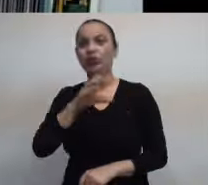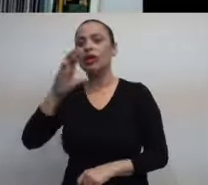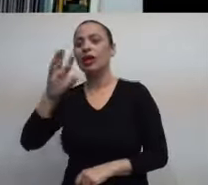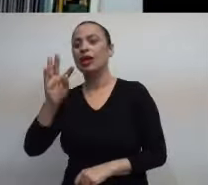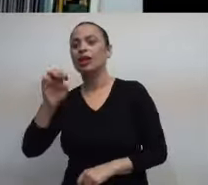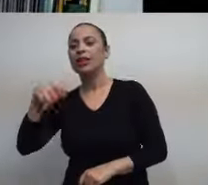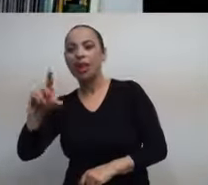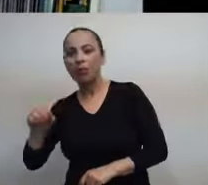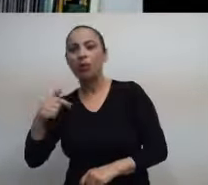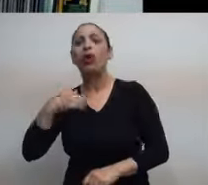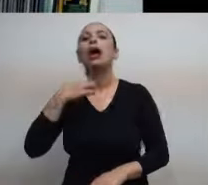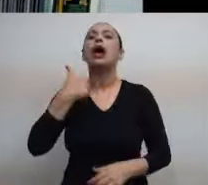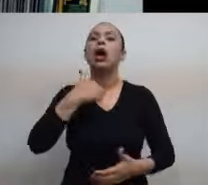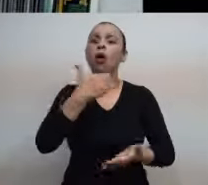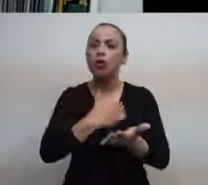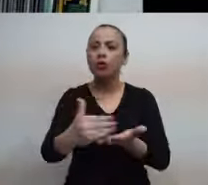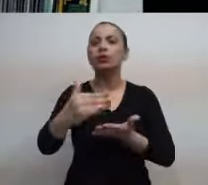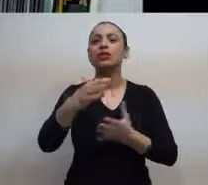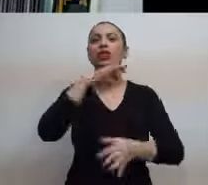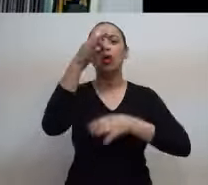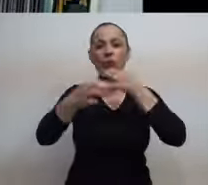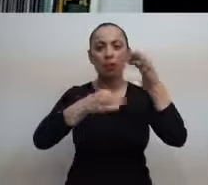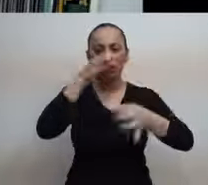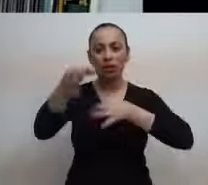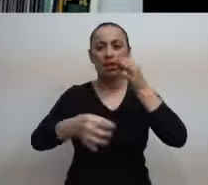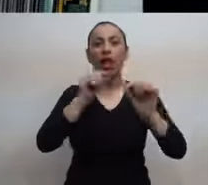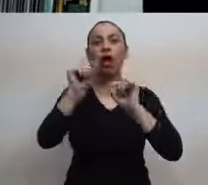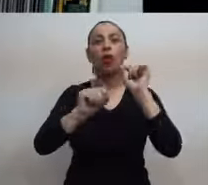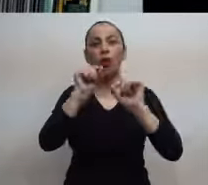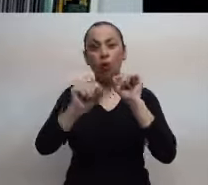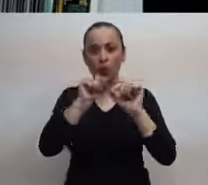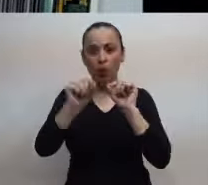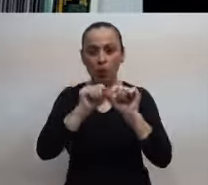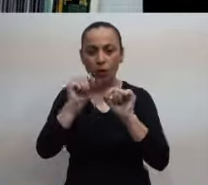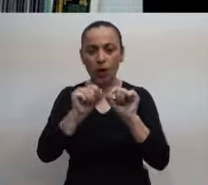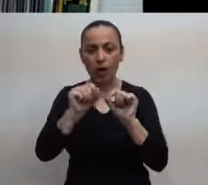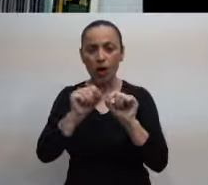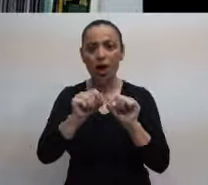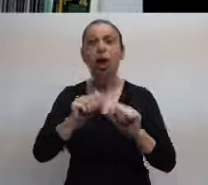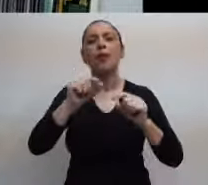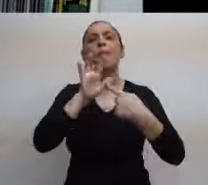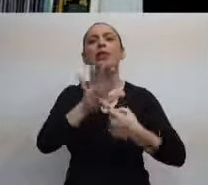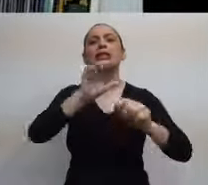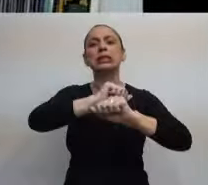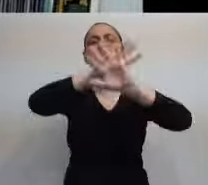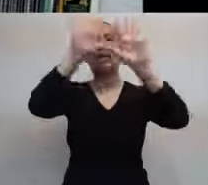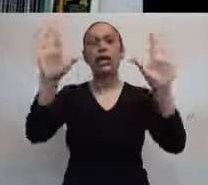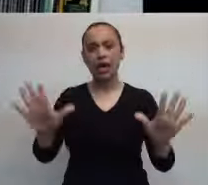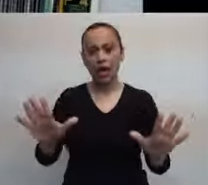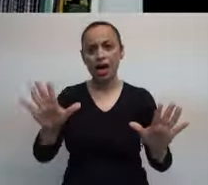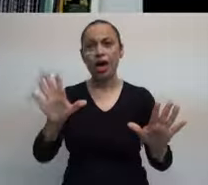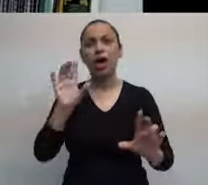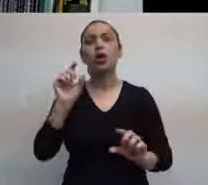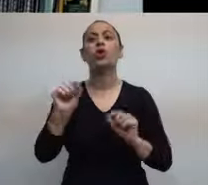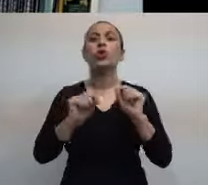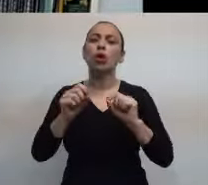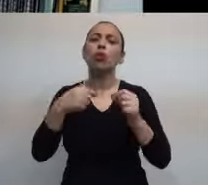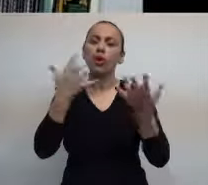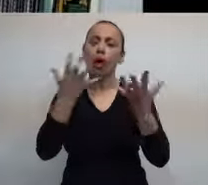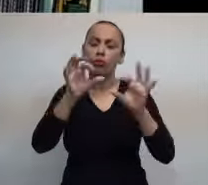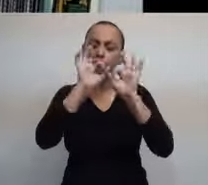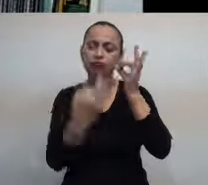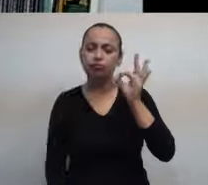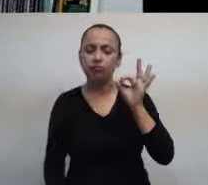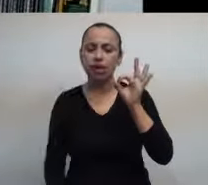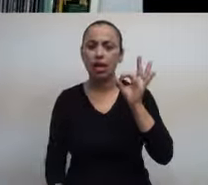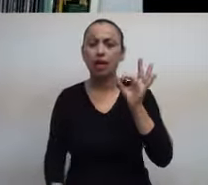fazer uma argumentação inicial, no sentido que, para dar uma clareza do que eu pretendo